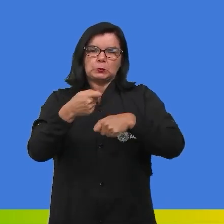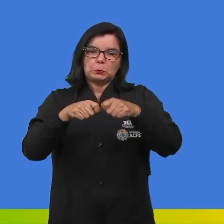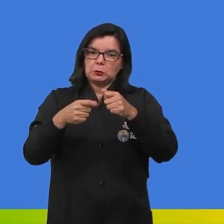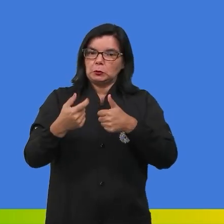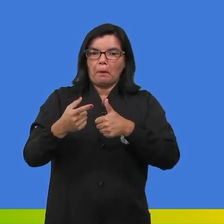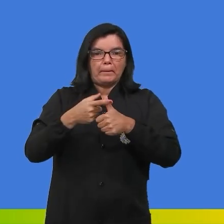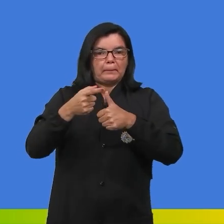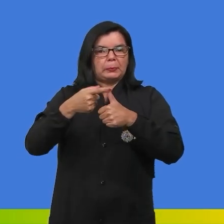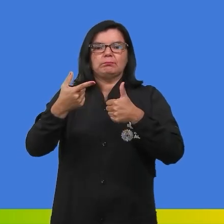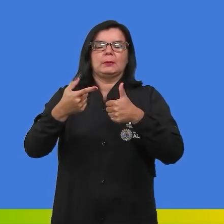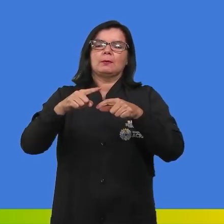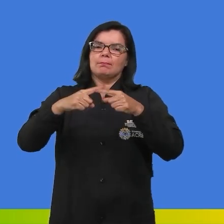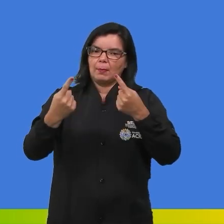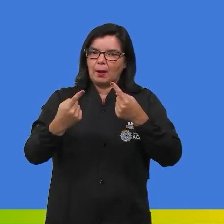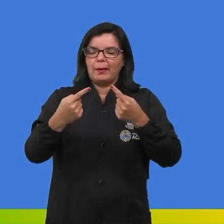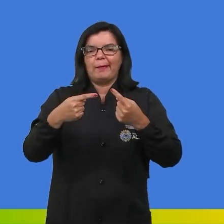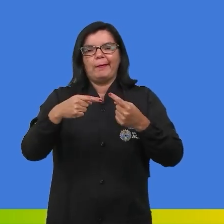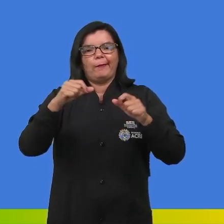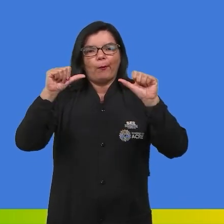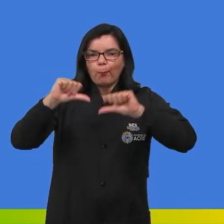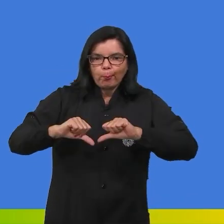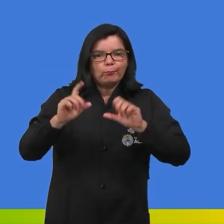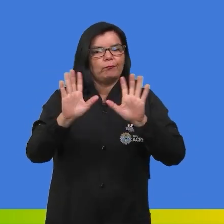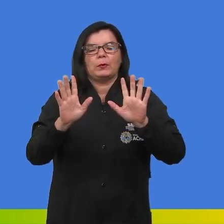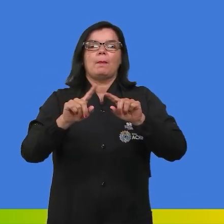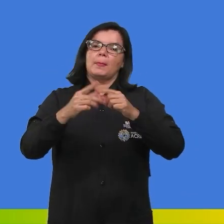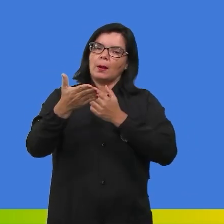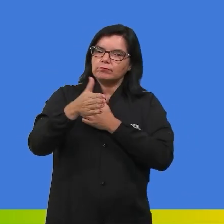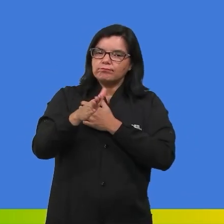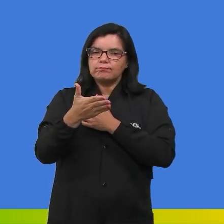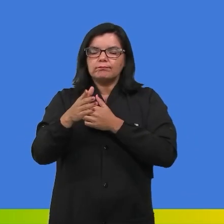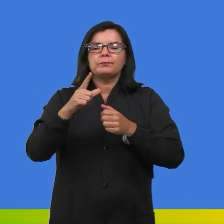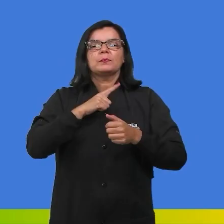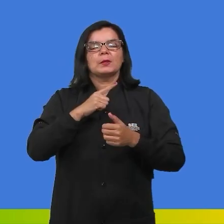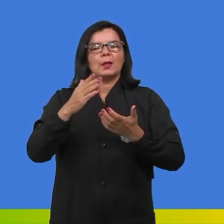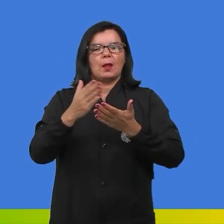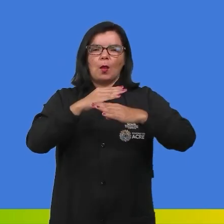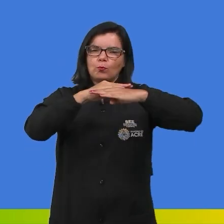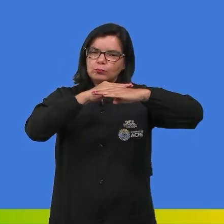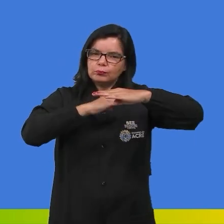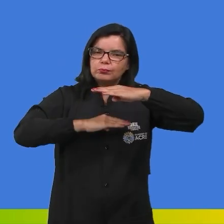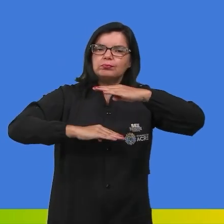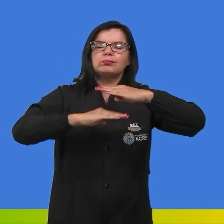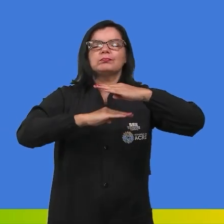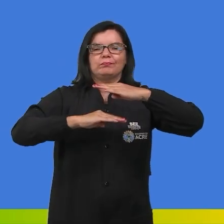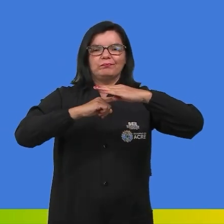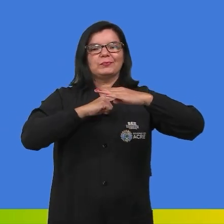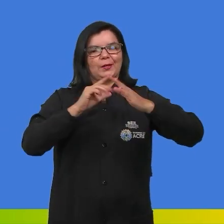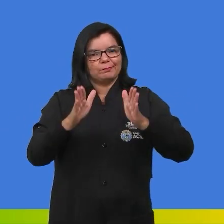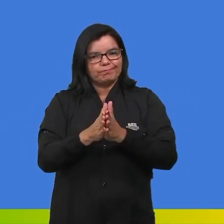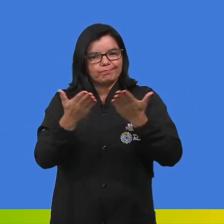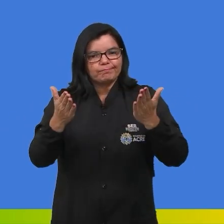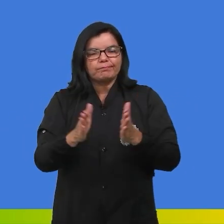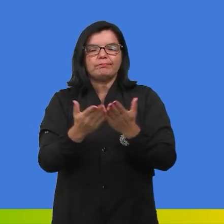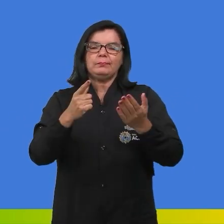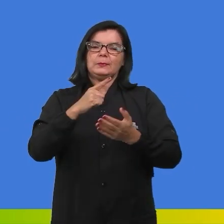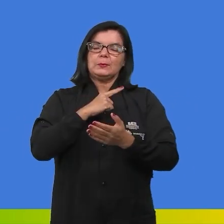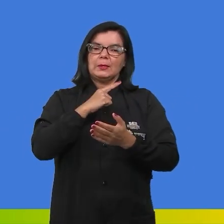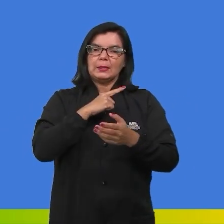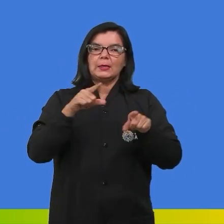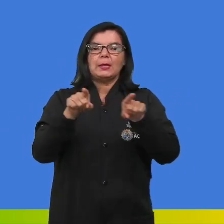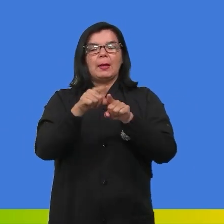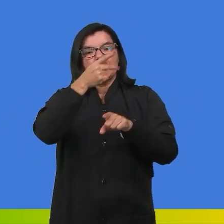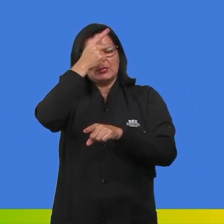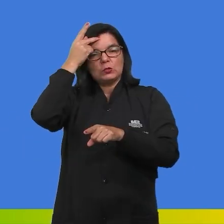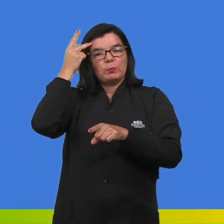primeiro mundo, mas também não é dos mais quebrados. É claro que tem muita desigualdade social, muita pobreza, e muitas das